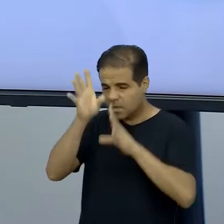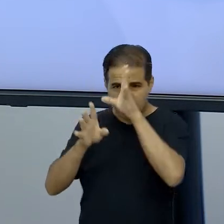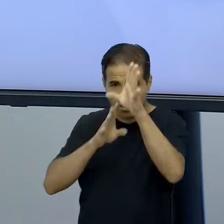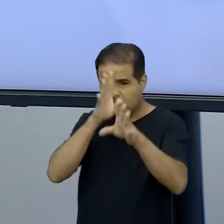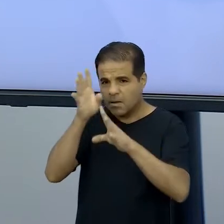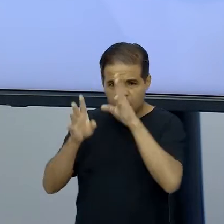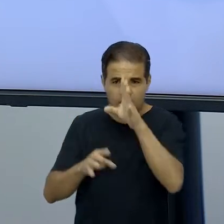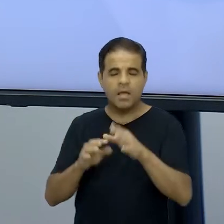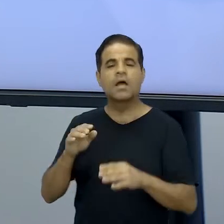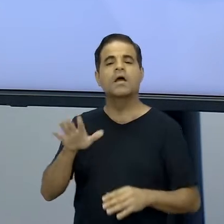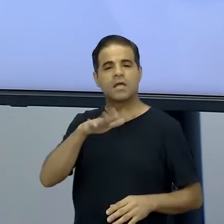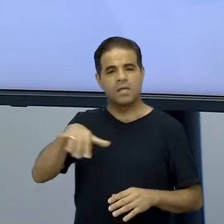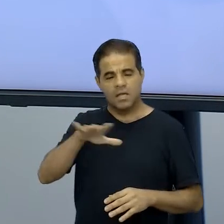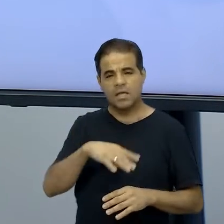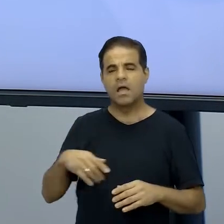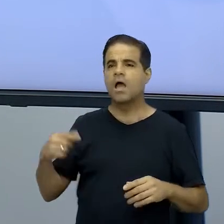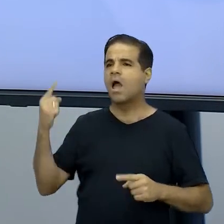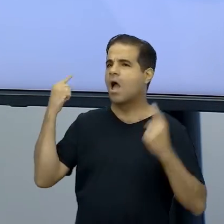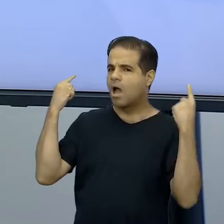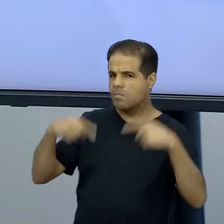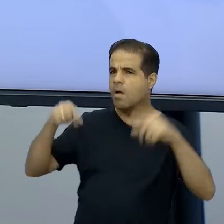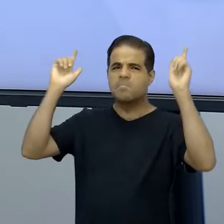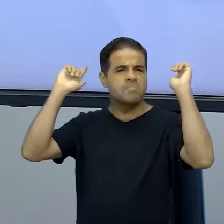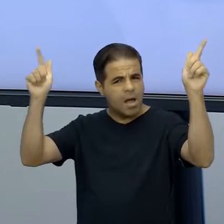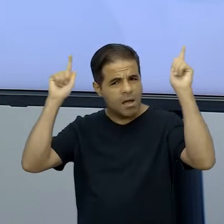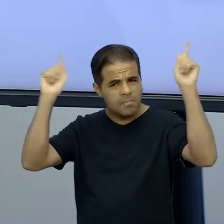ali dentro daquela manifestação,